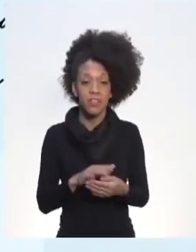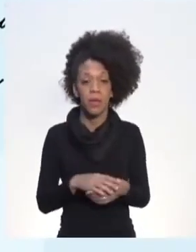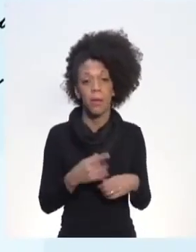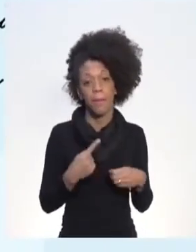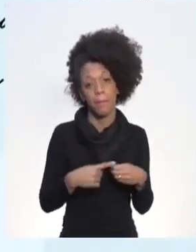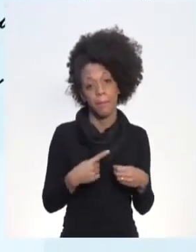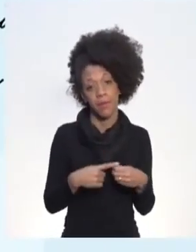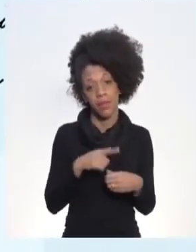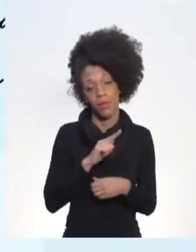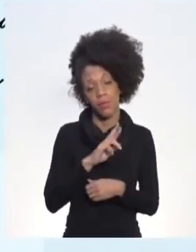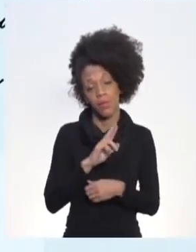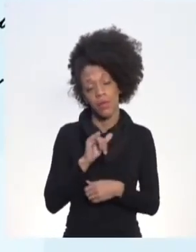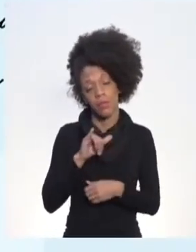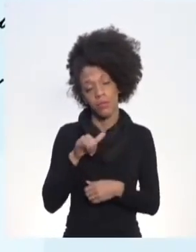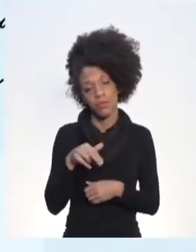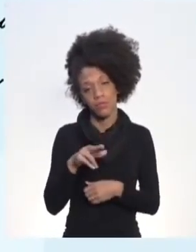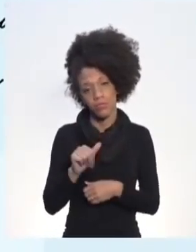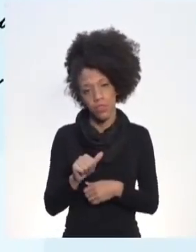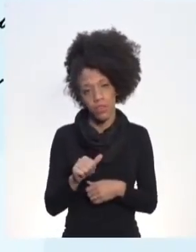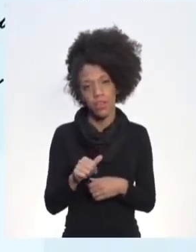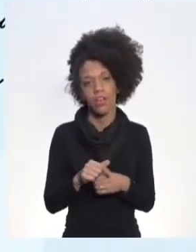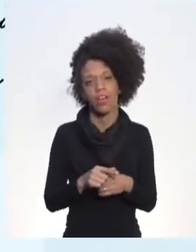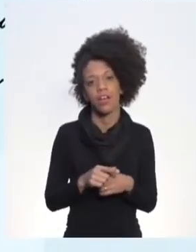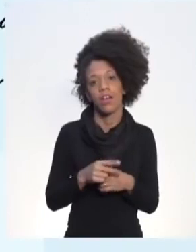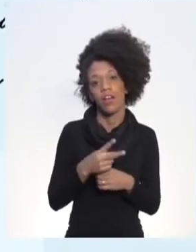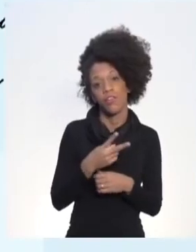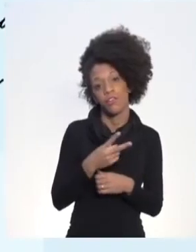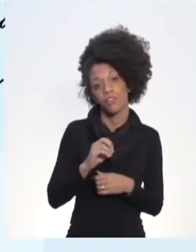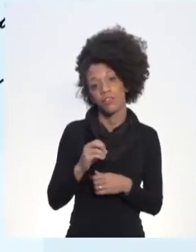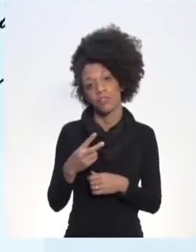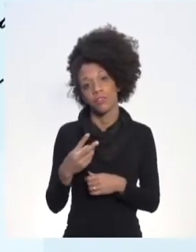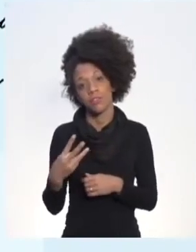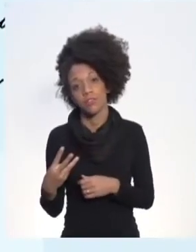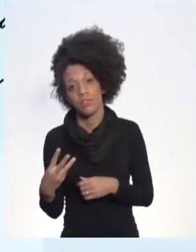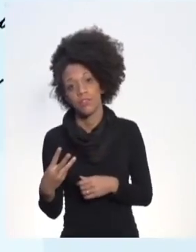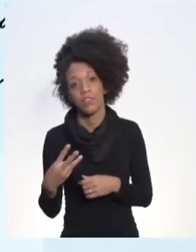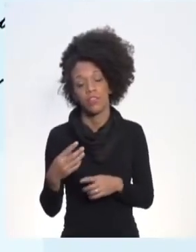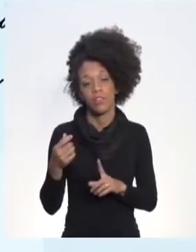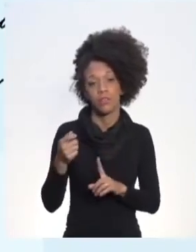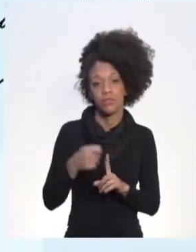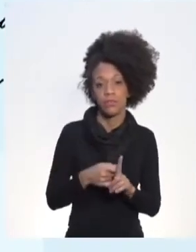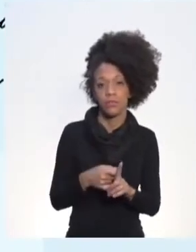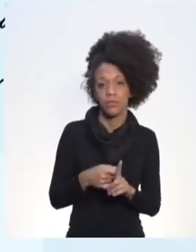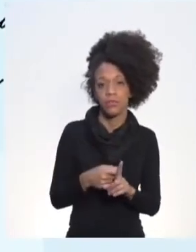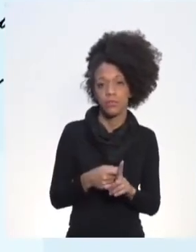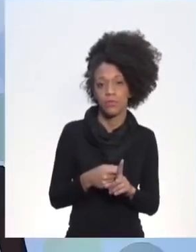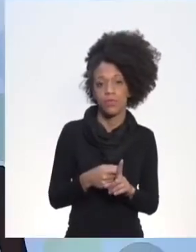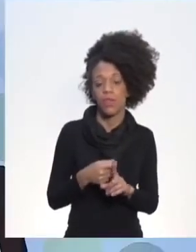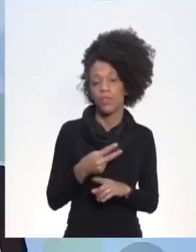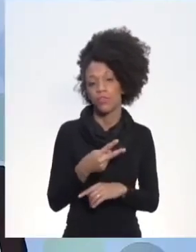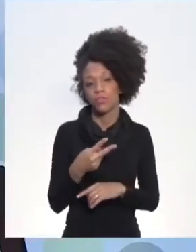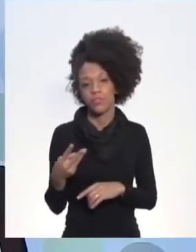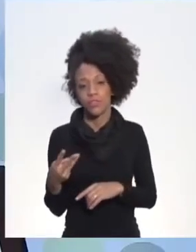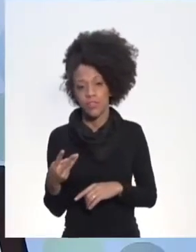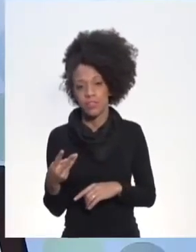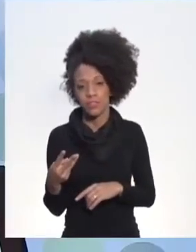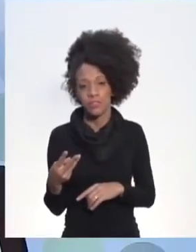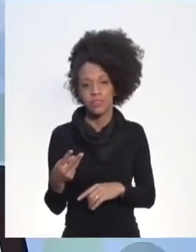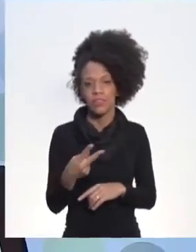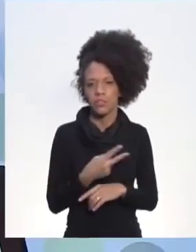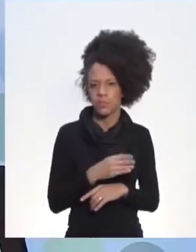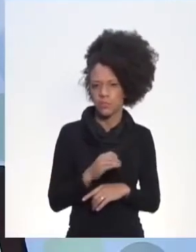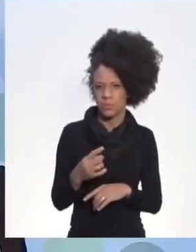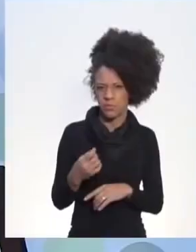Branca, Guarujá, tô vendo 23 de julho de 2018. Não, vamos fazer isso